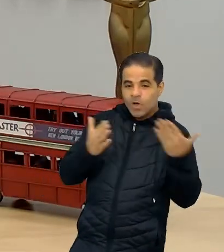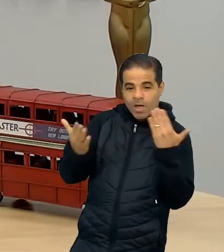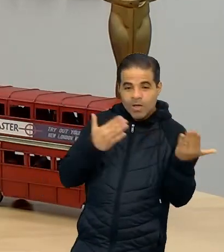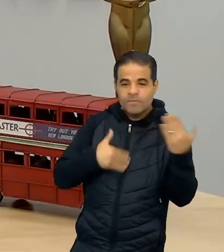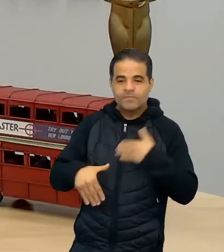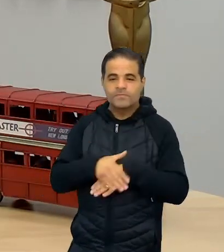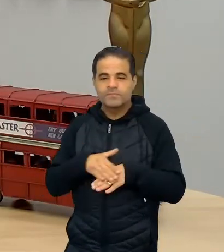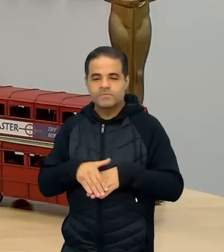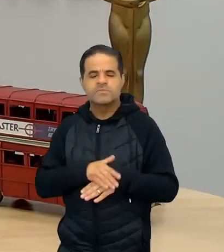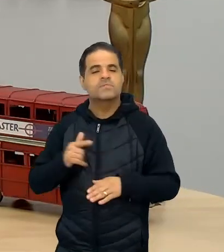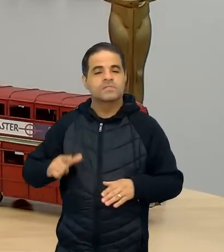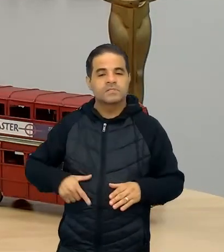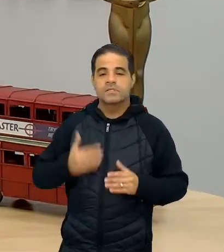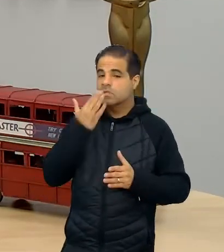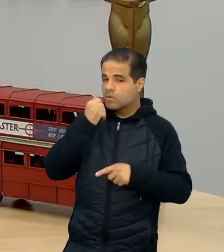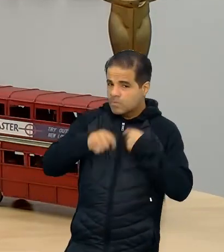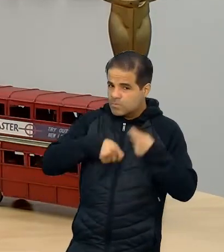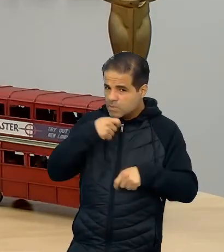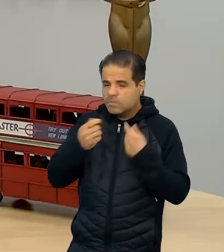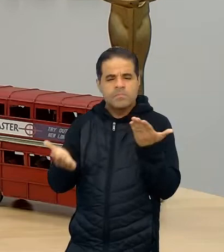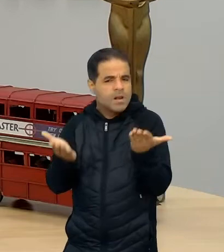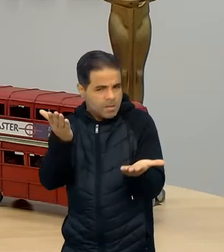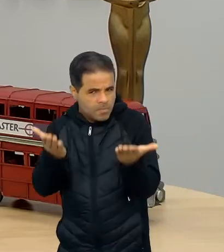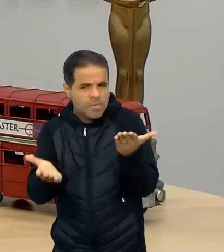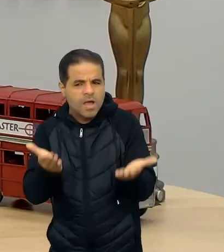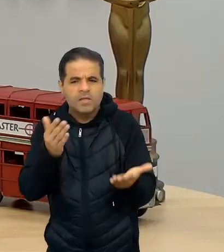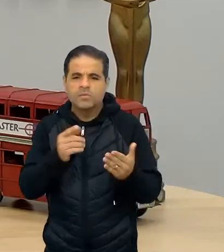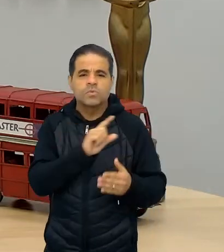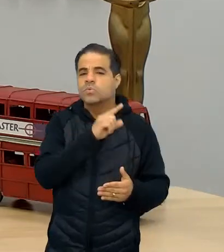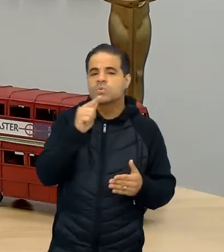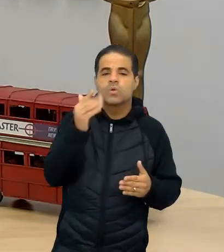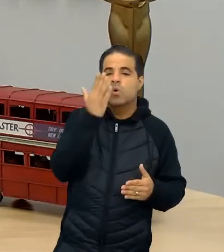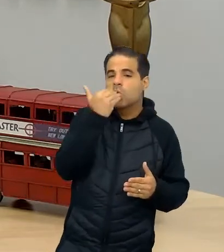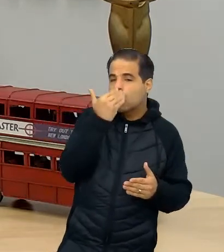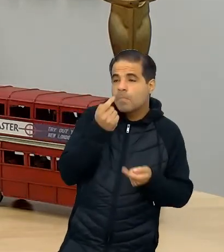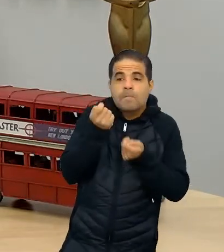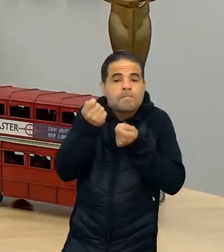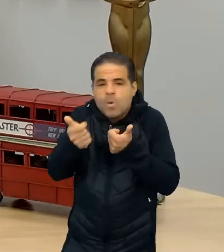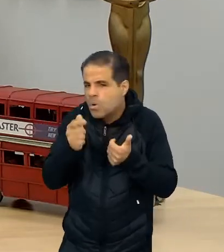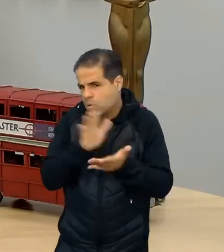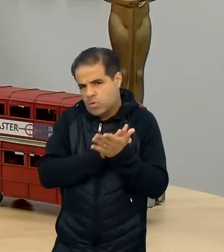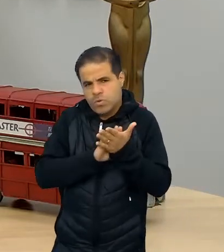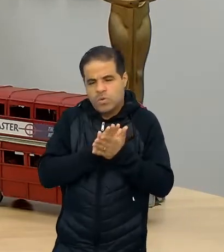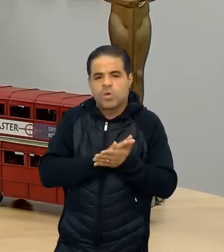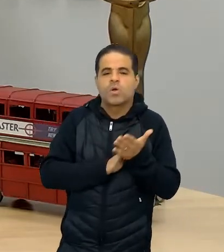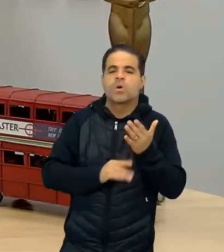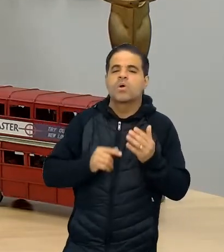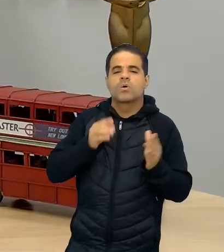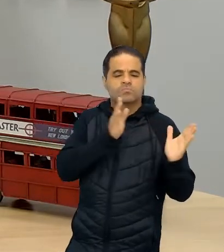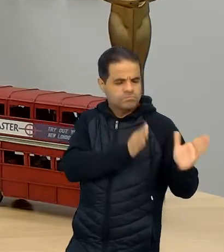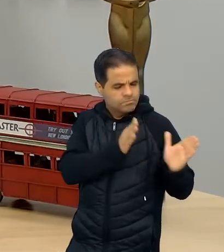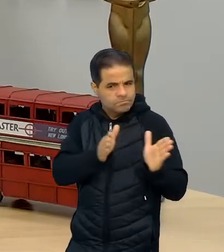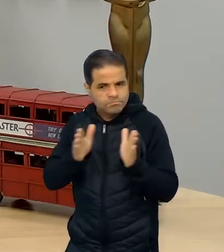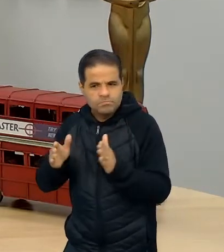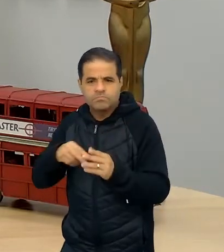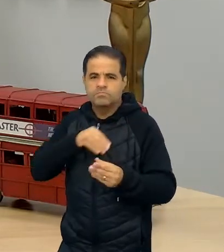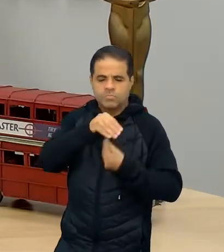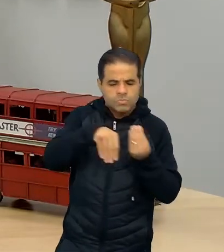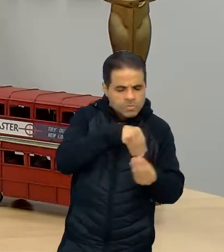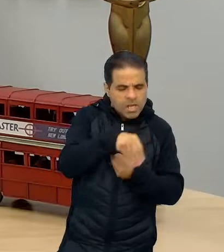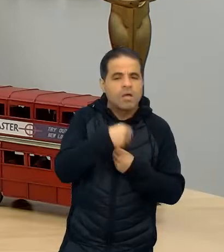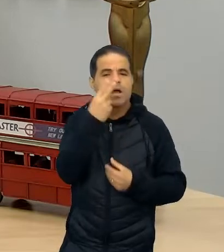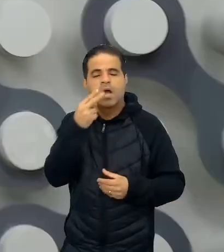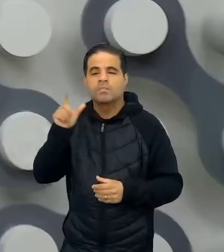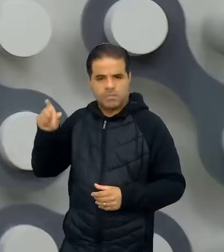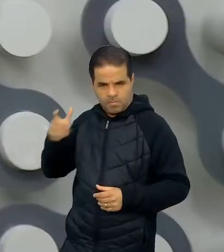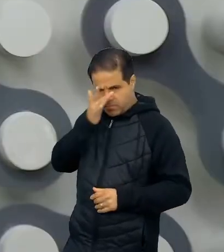Na verdade, nós temos uma alimentação balanceada e não existe isso do comer pouco, né? É uma dieta regrada, com um profissional que cuida